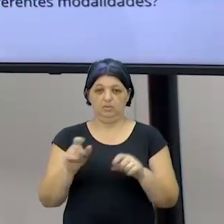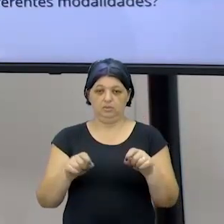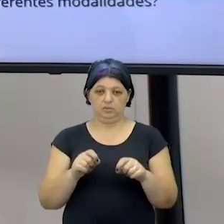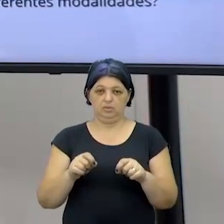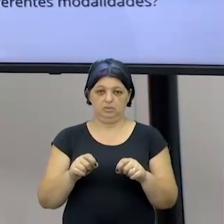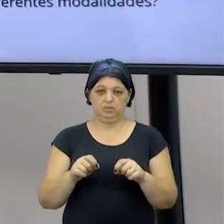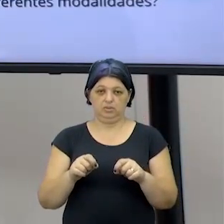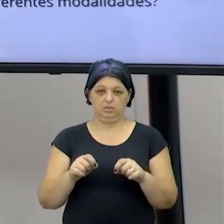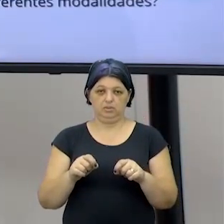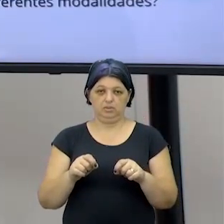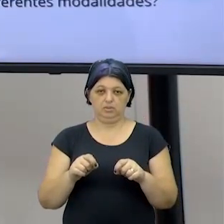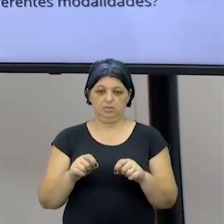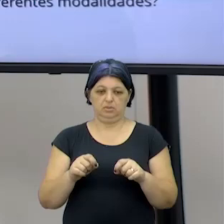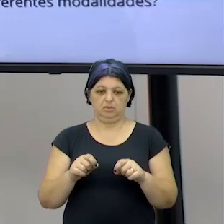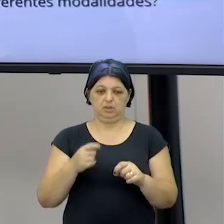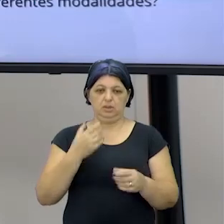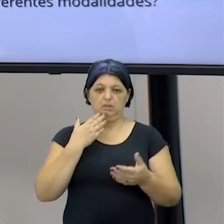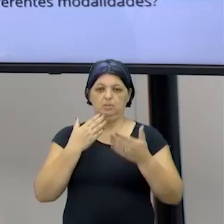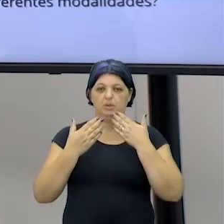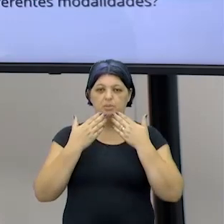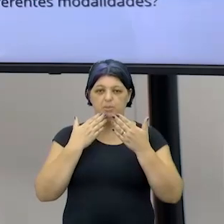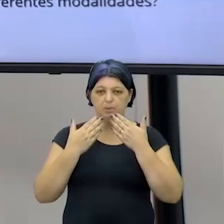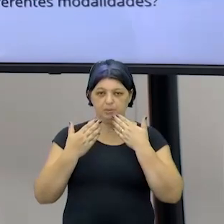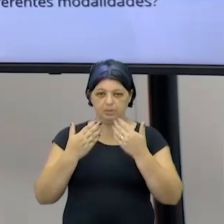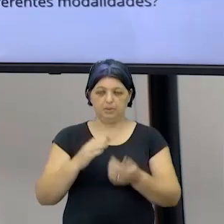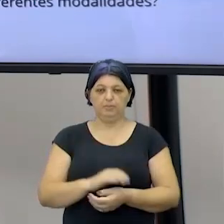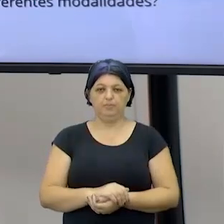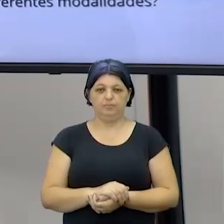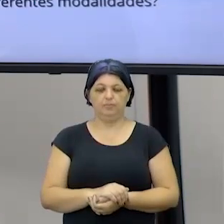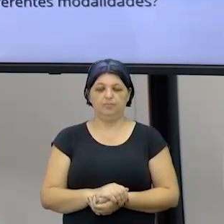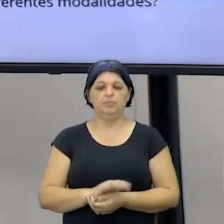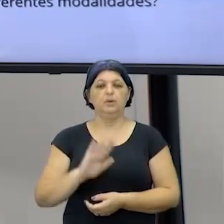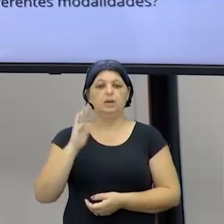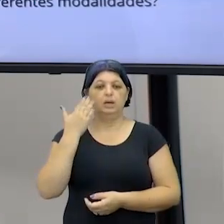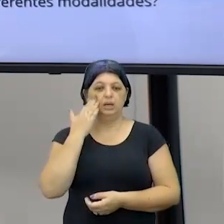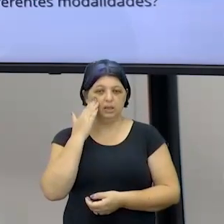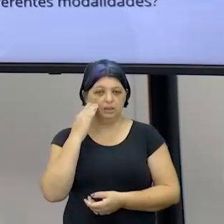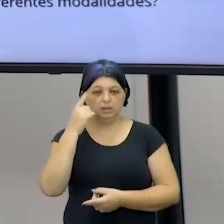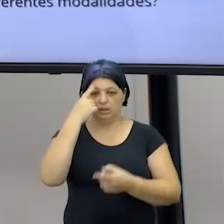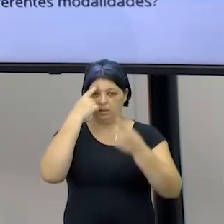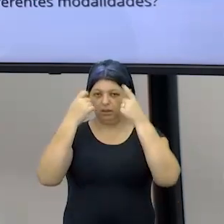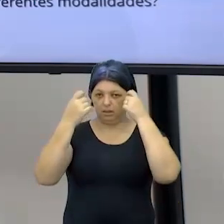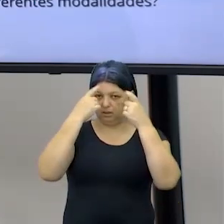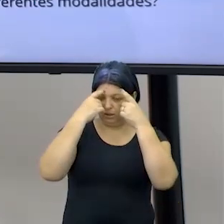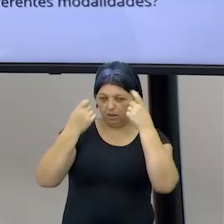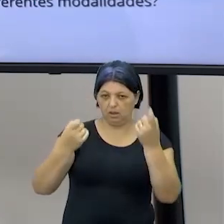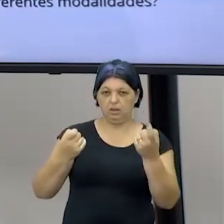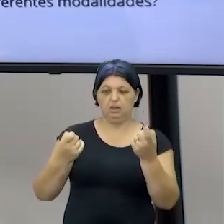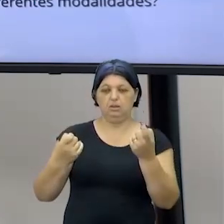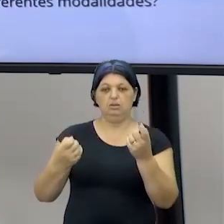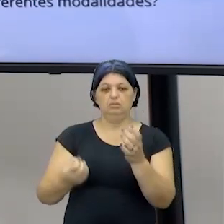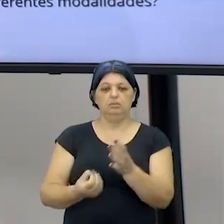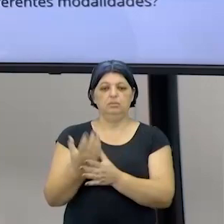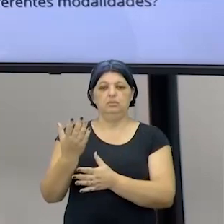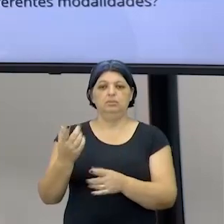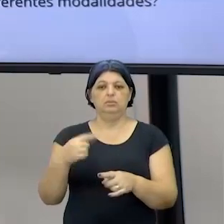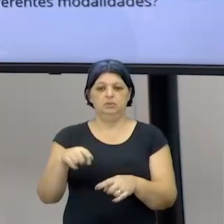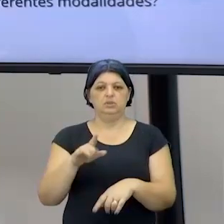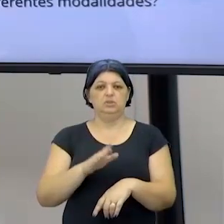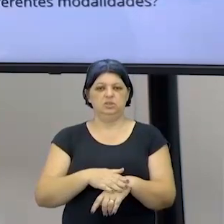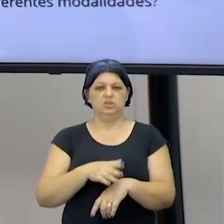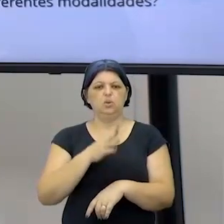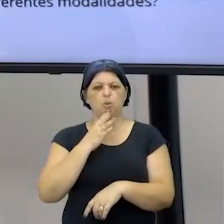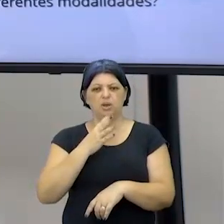ampliar essa minha conversa aqui com vocês. Vocês vão pegar algumas dessas ideias e vão ver se vocês já